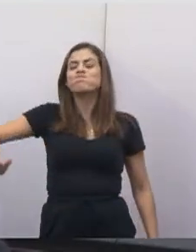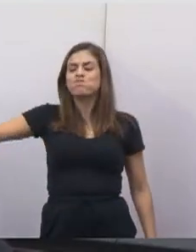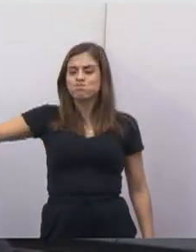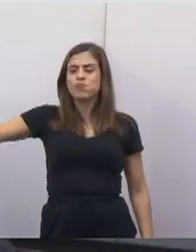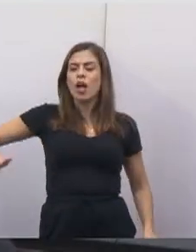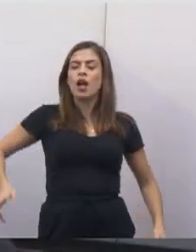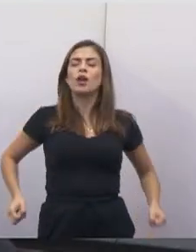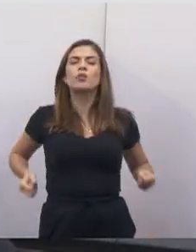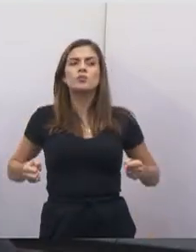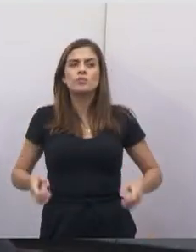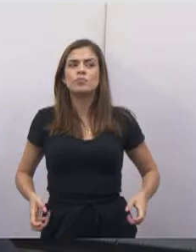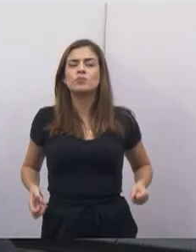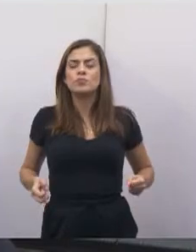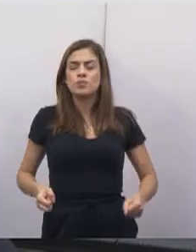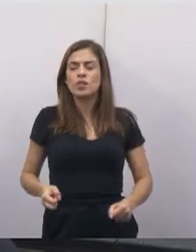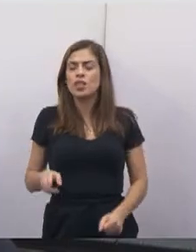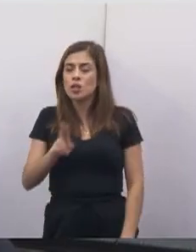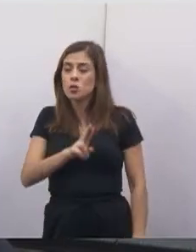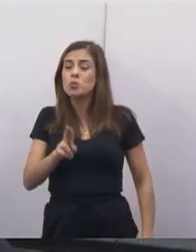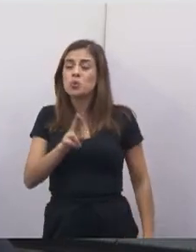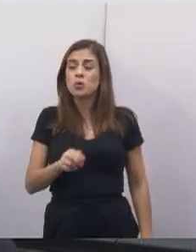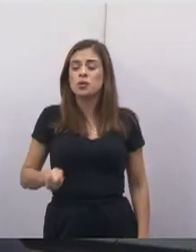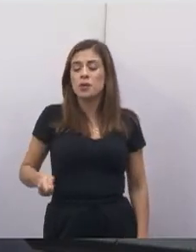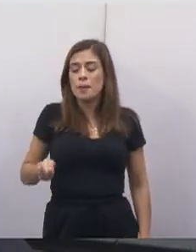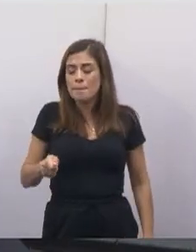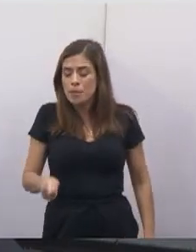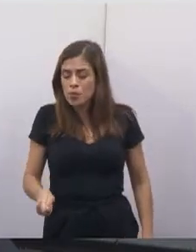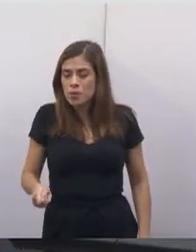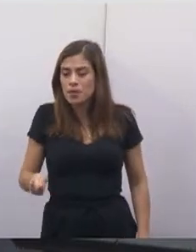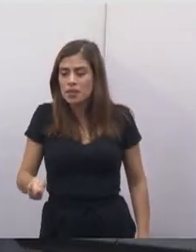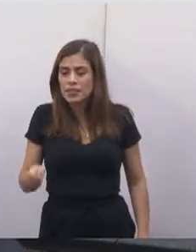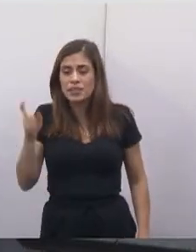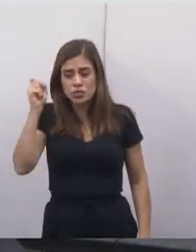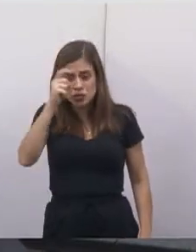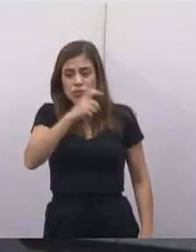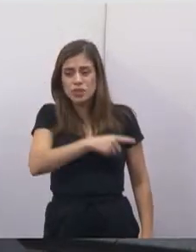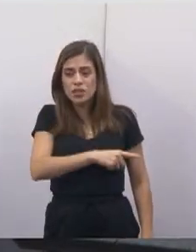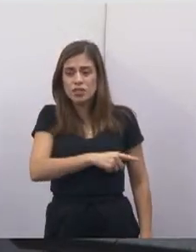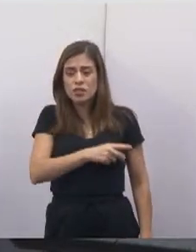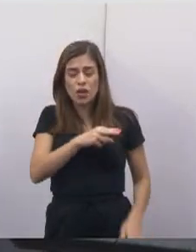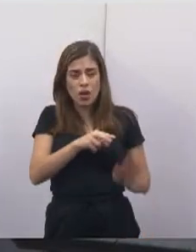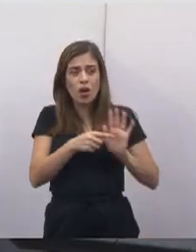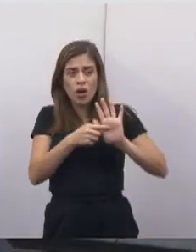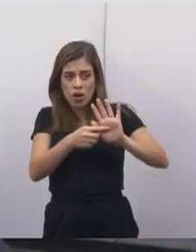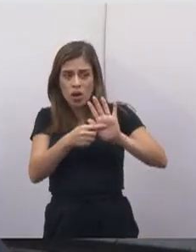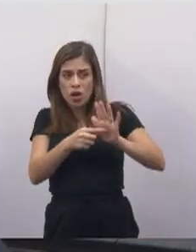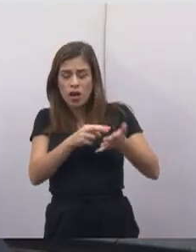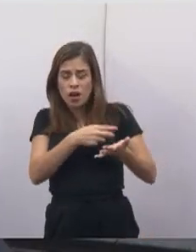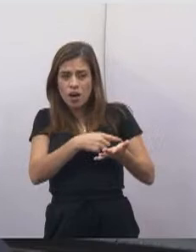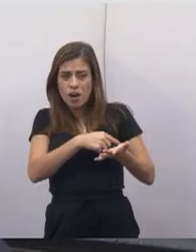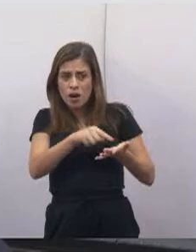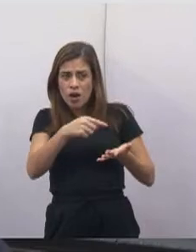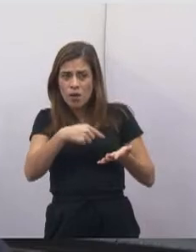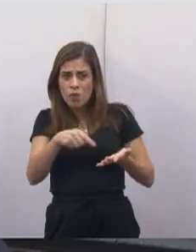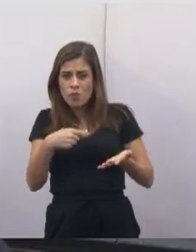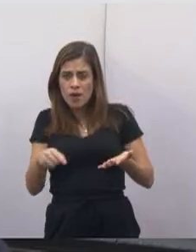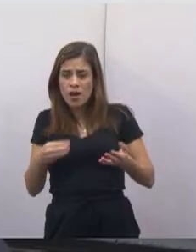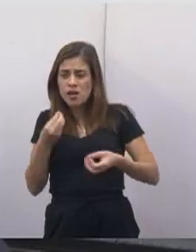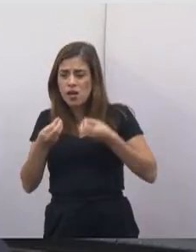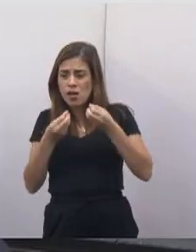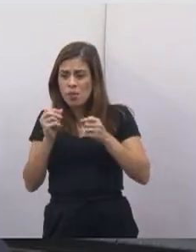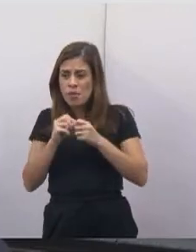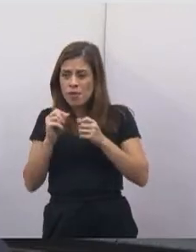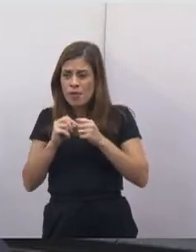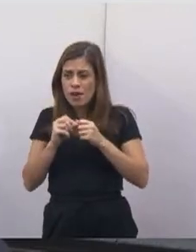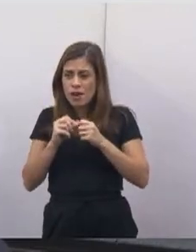ali numa moleta, situação difícil. Gente, olha essa faixa aí que o vereador mostrou. Como que vai fazer uma faixa dessa? Onde